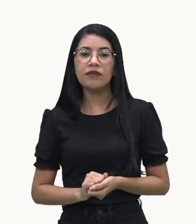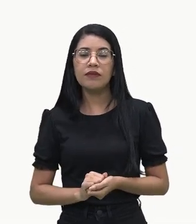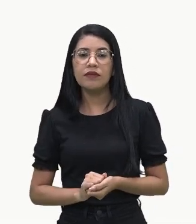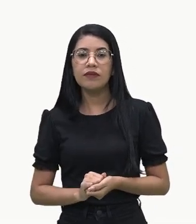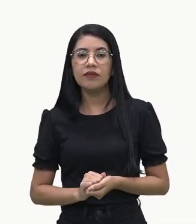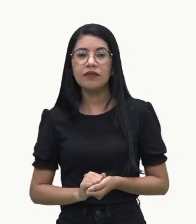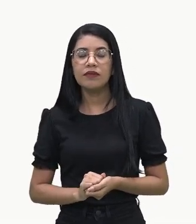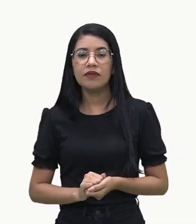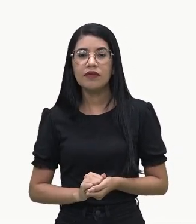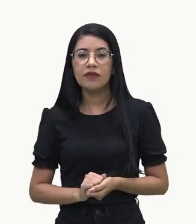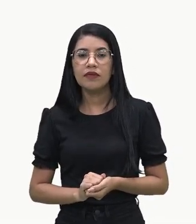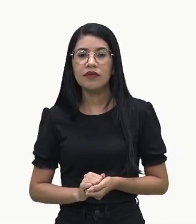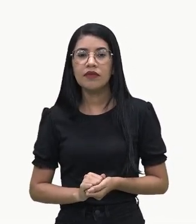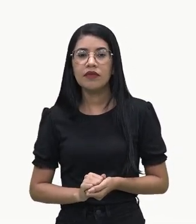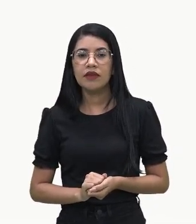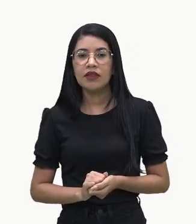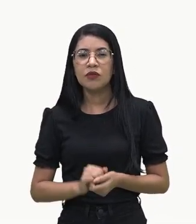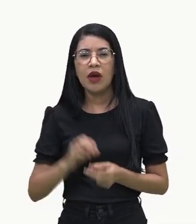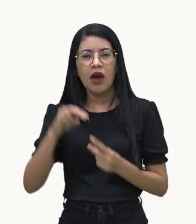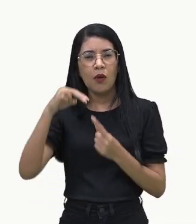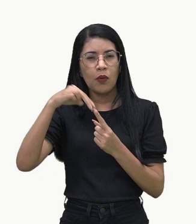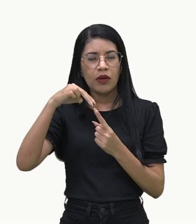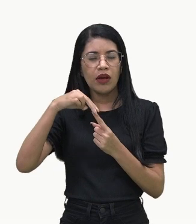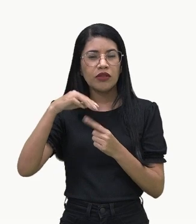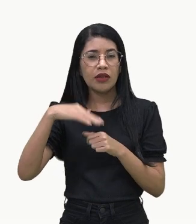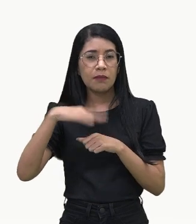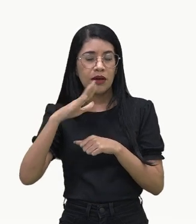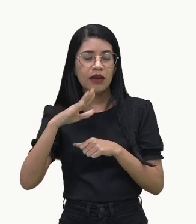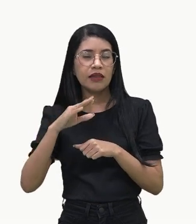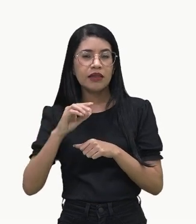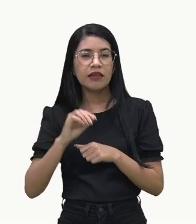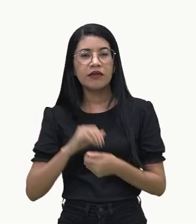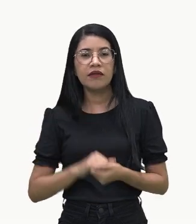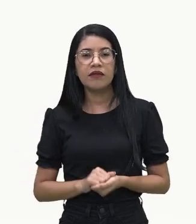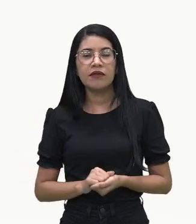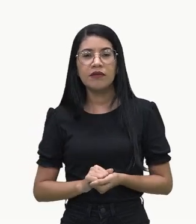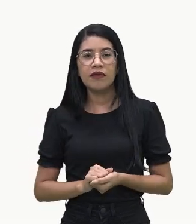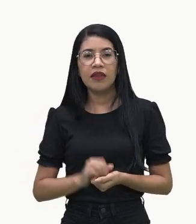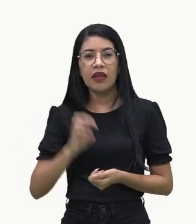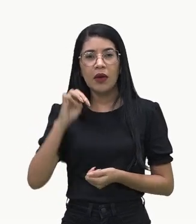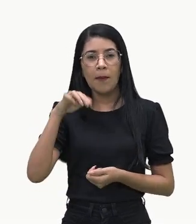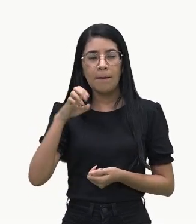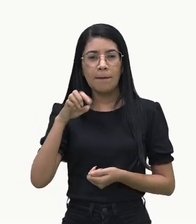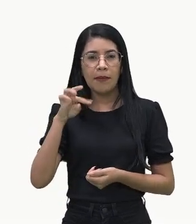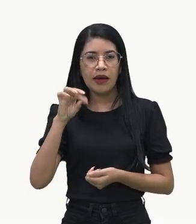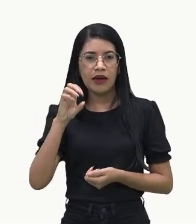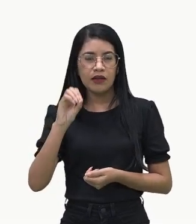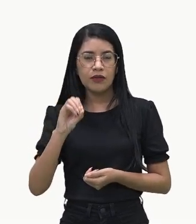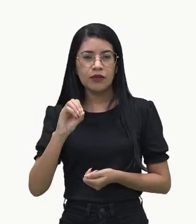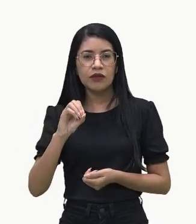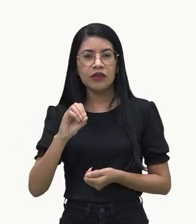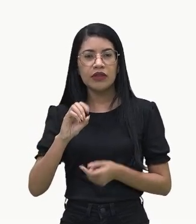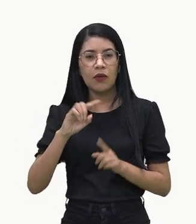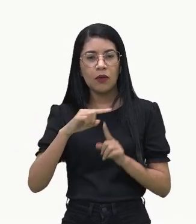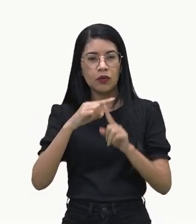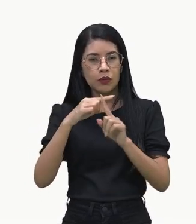Há as unidades que são maiores que o metro, que nós chamamos de